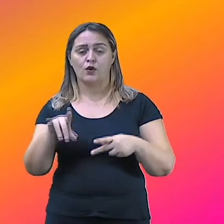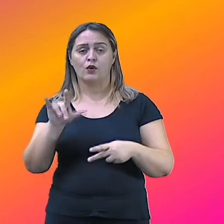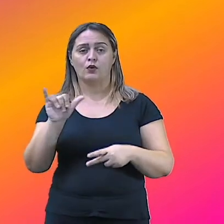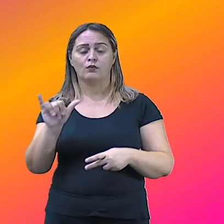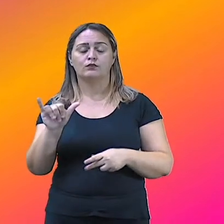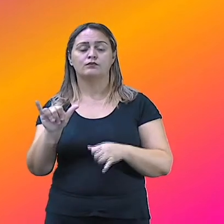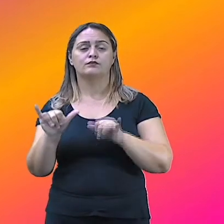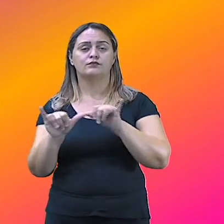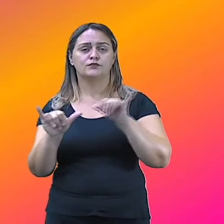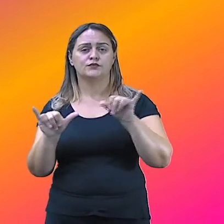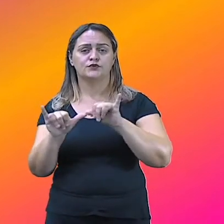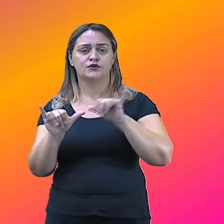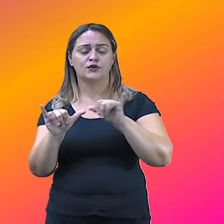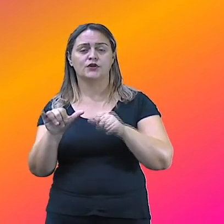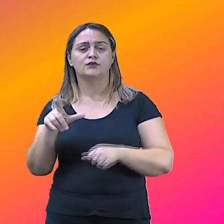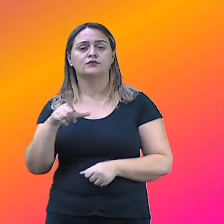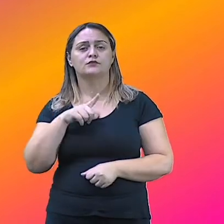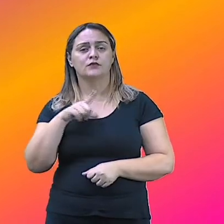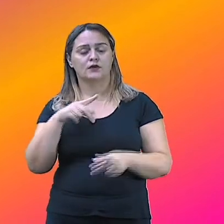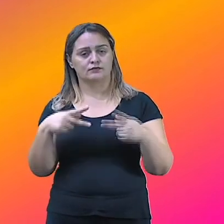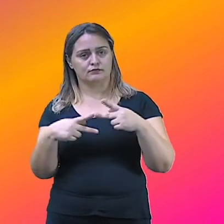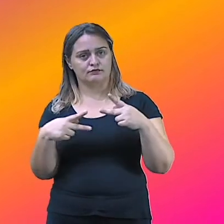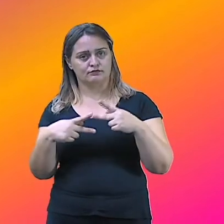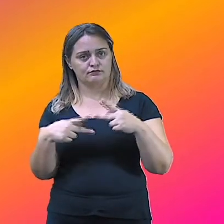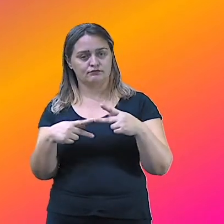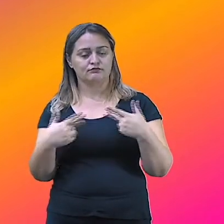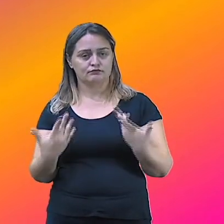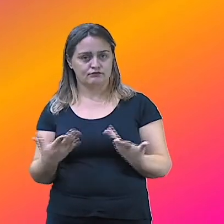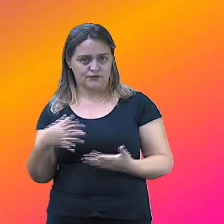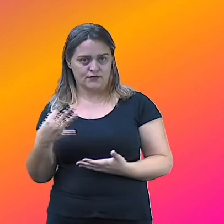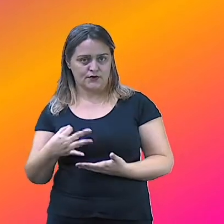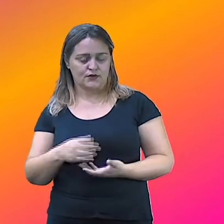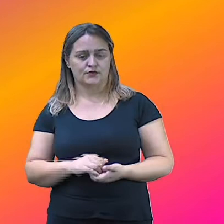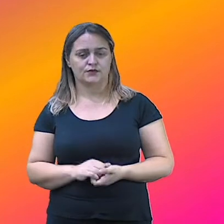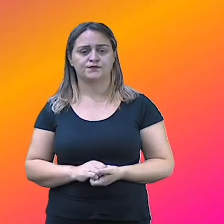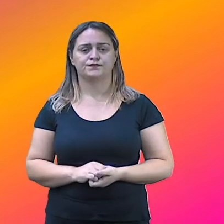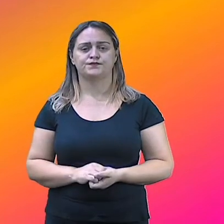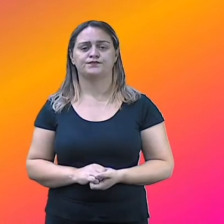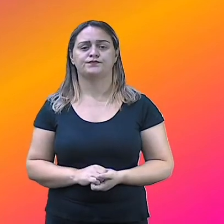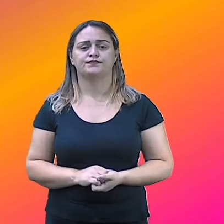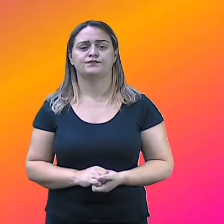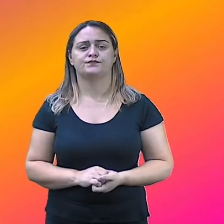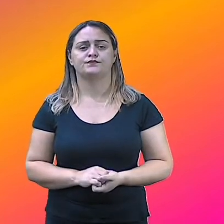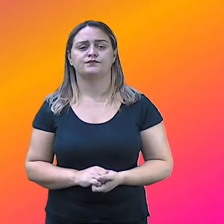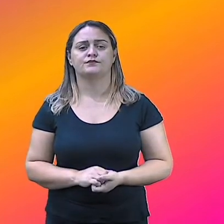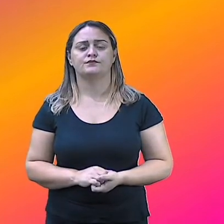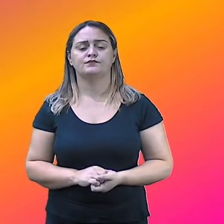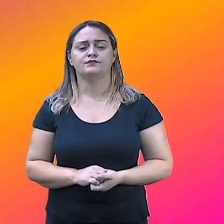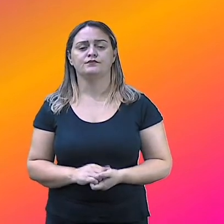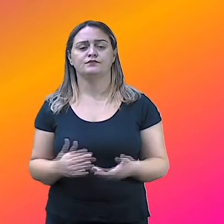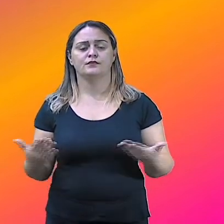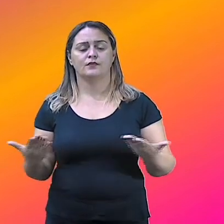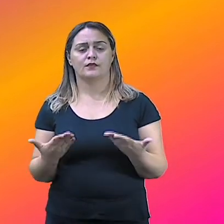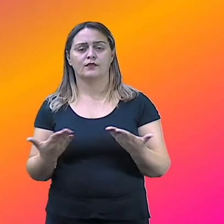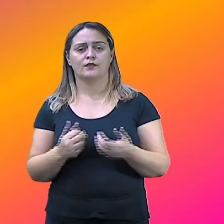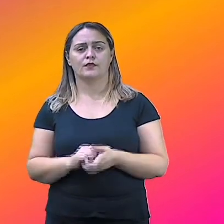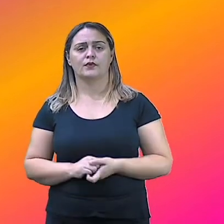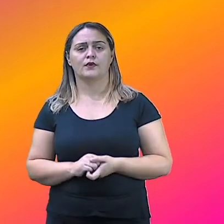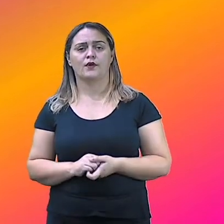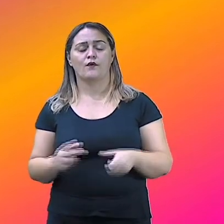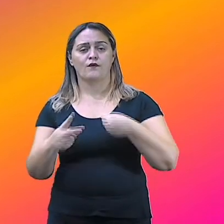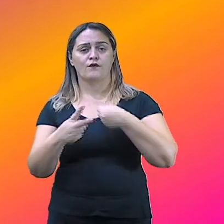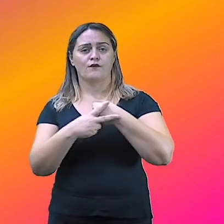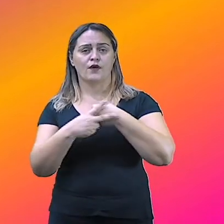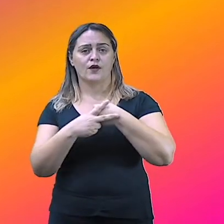preposição. Agora, estudante, falaremos também do verbo transitivo direto